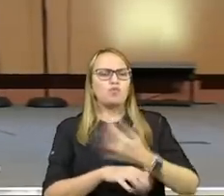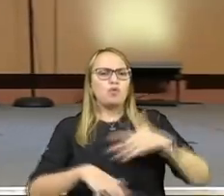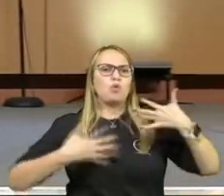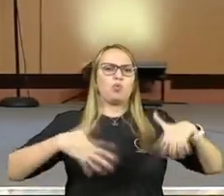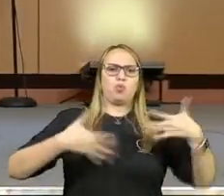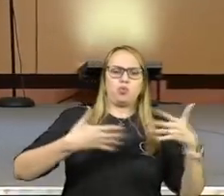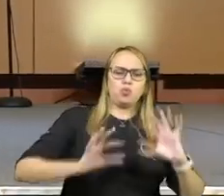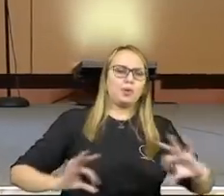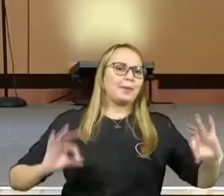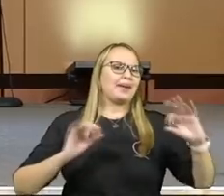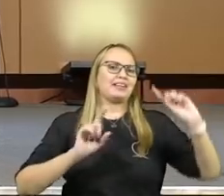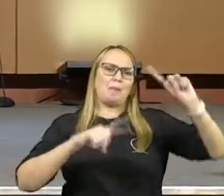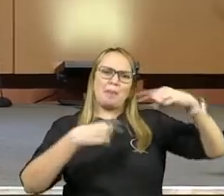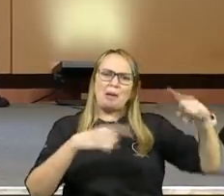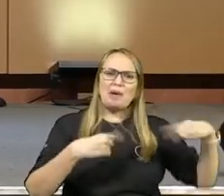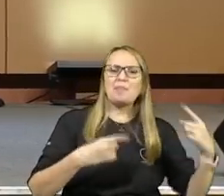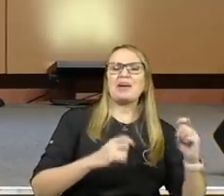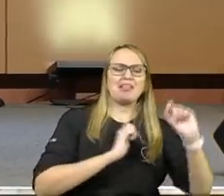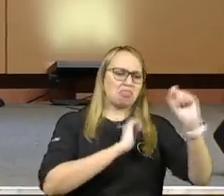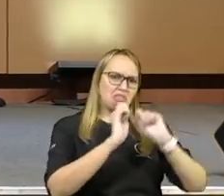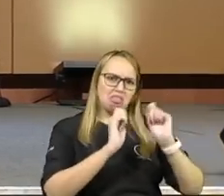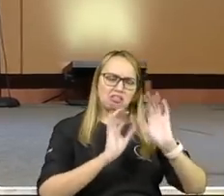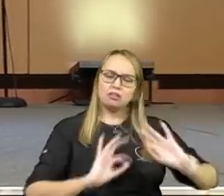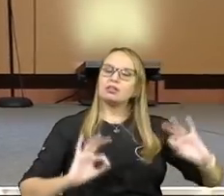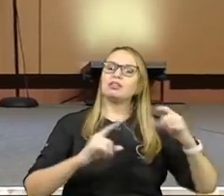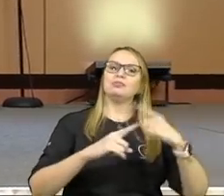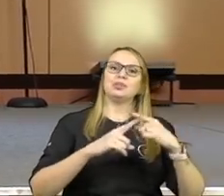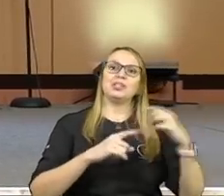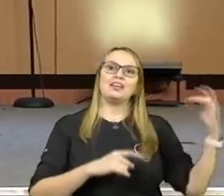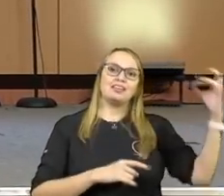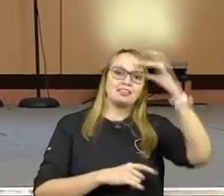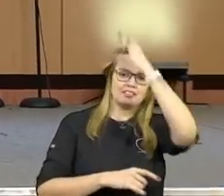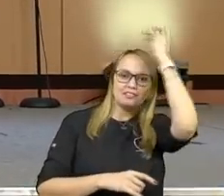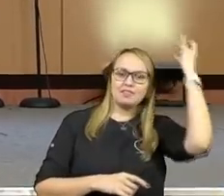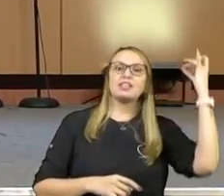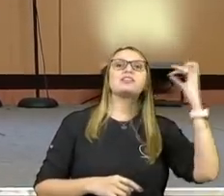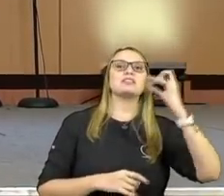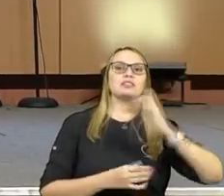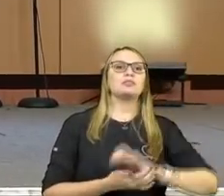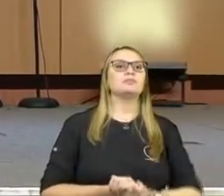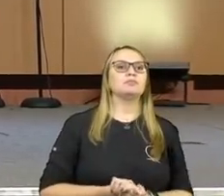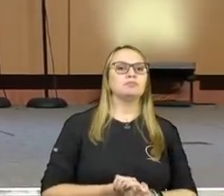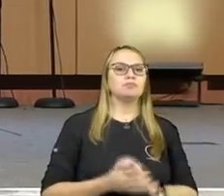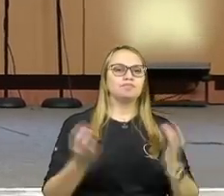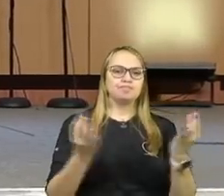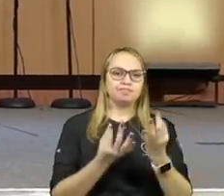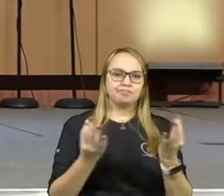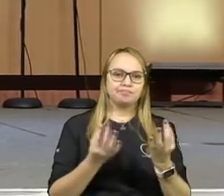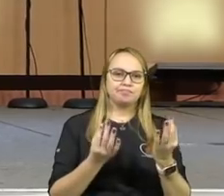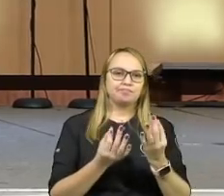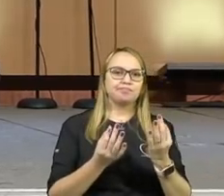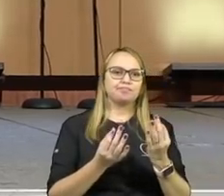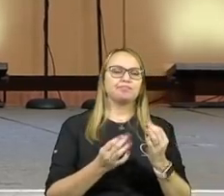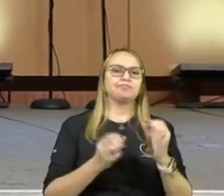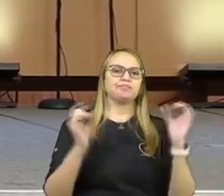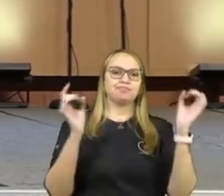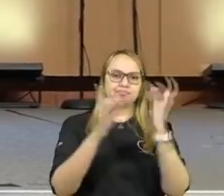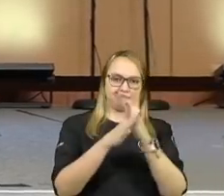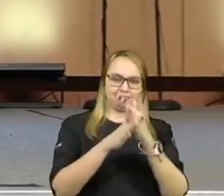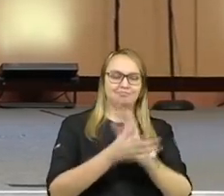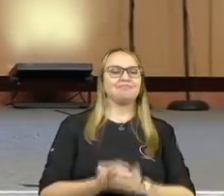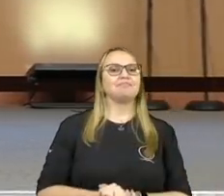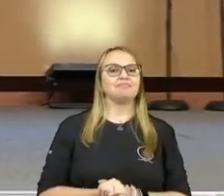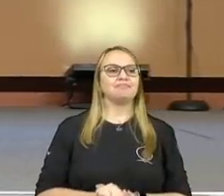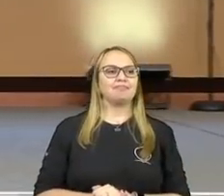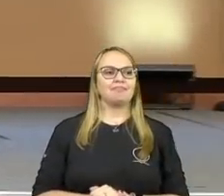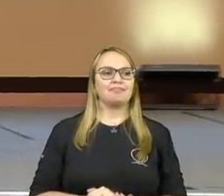exercer poder e domínio. Porque a santificação te levou ao aperfeiçoamento. A gente